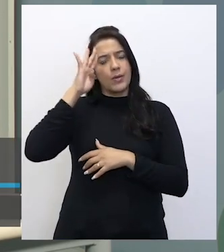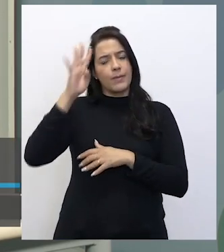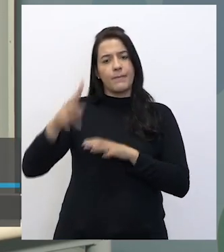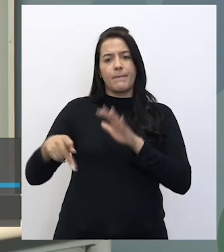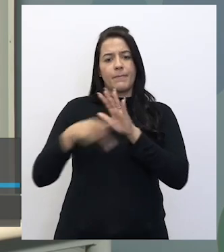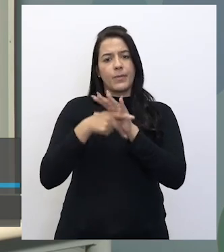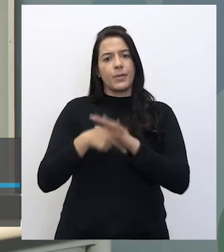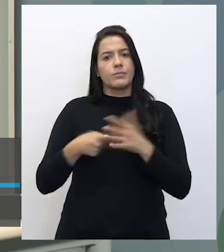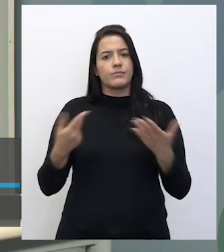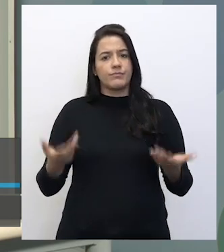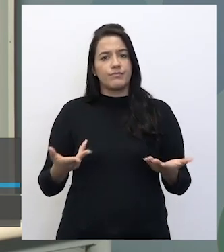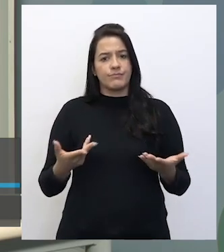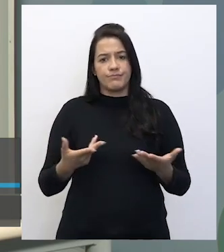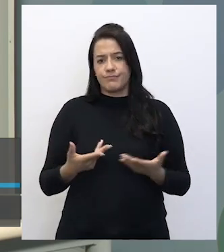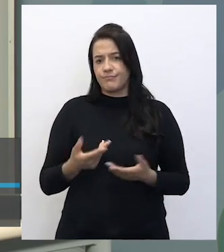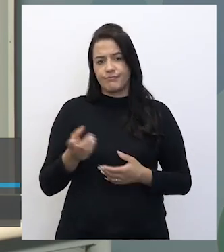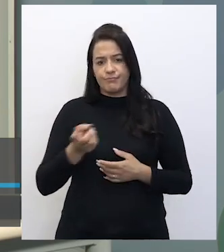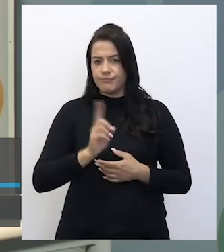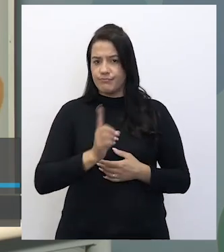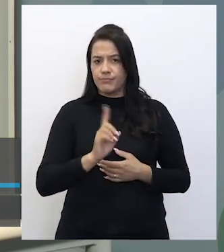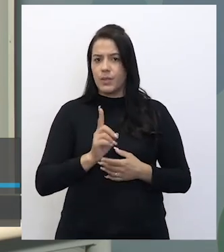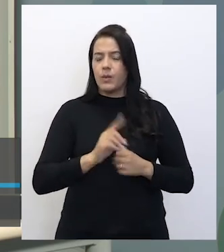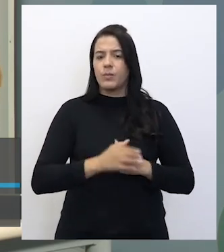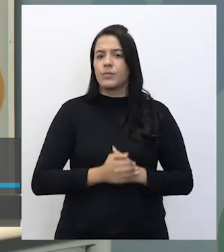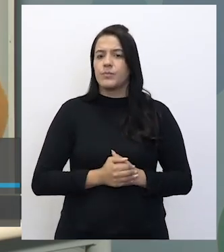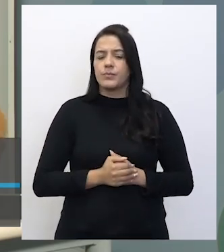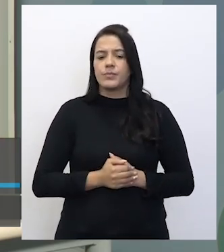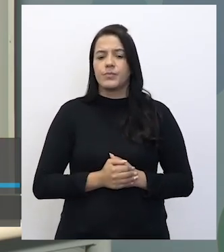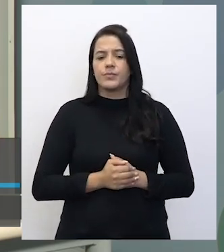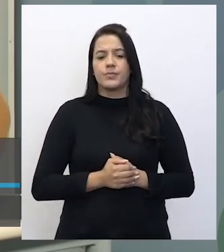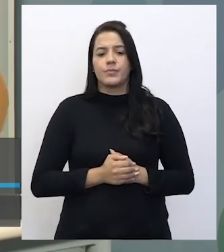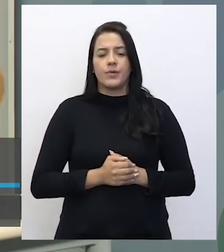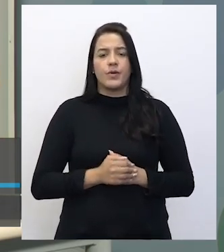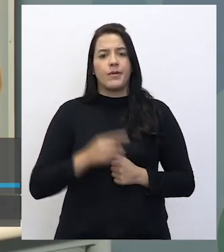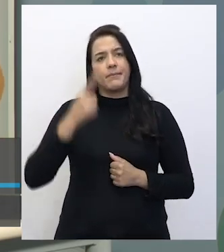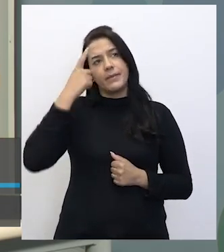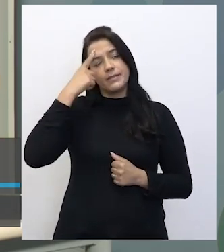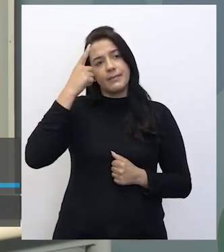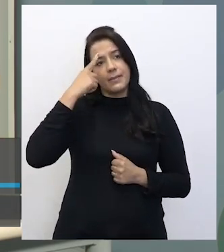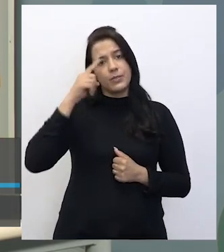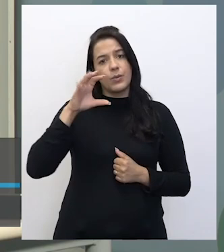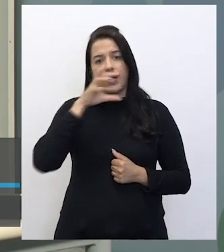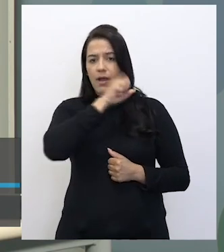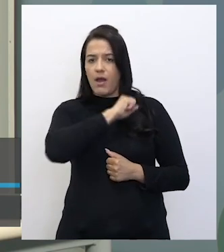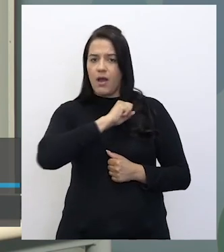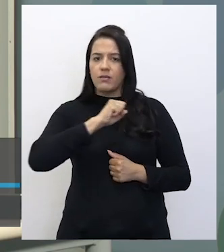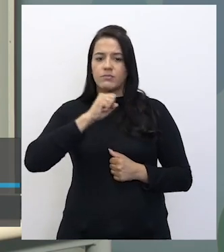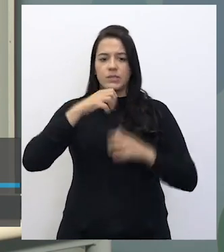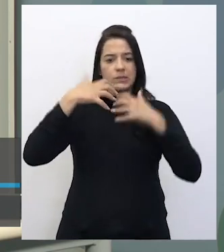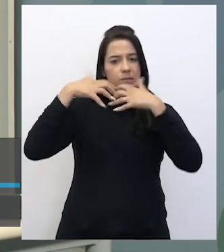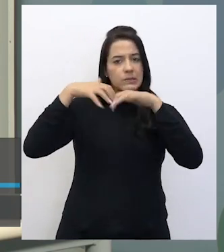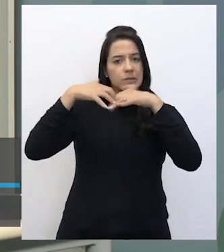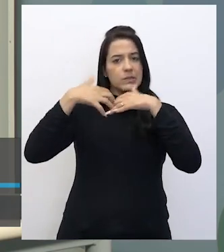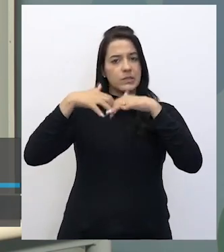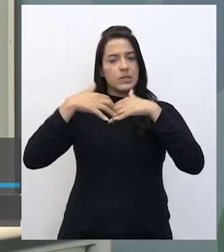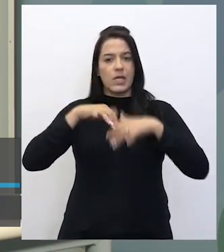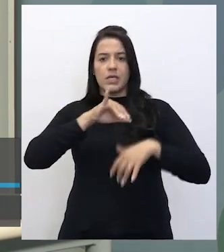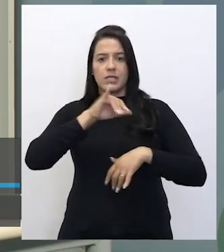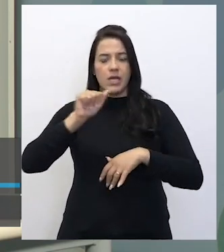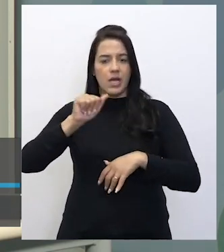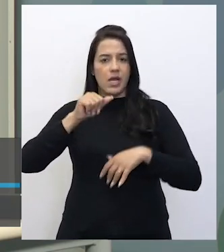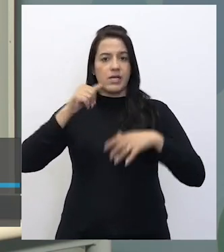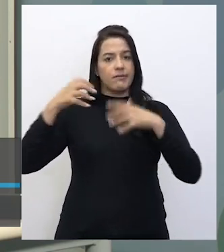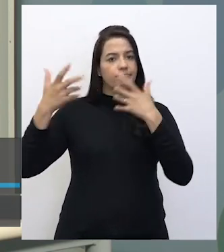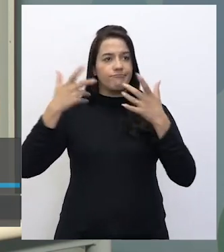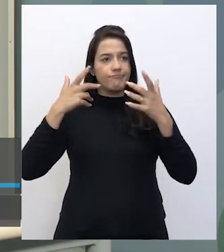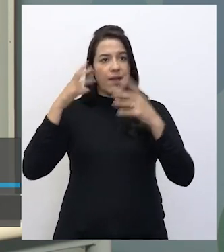exclusivamente a nos tornar mais ágeis, mais hábeis, né? No aspecto cognitivo, a nos deixar com um